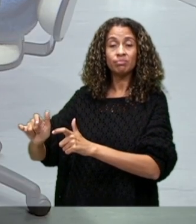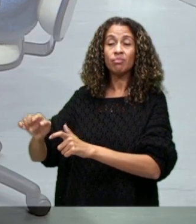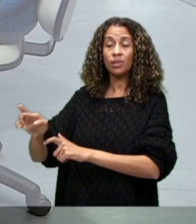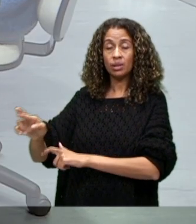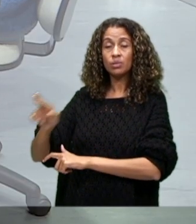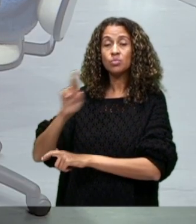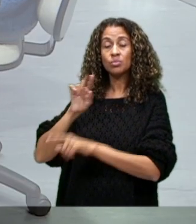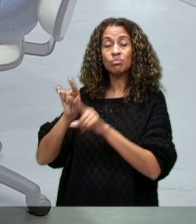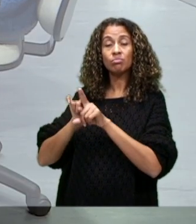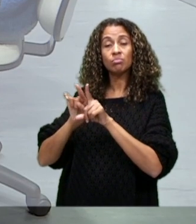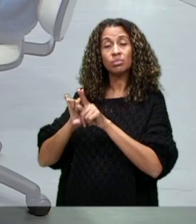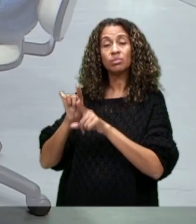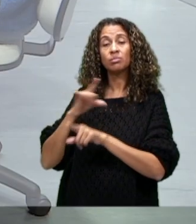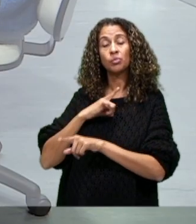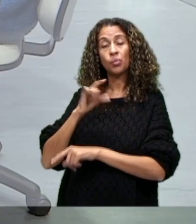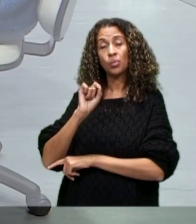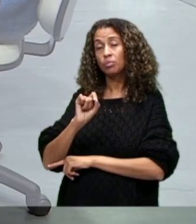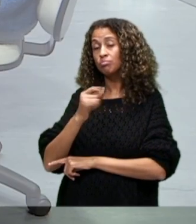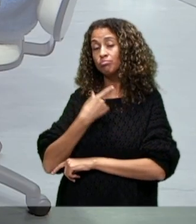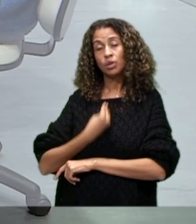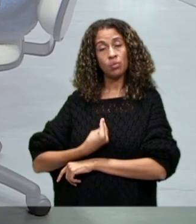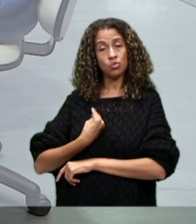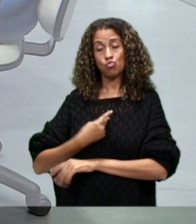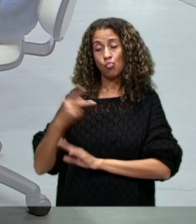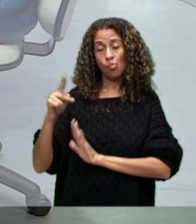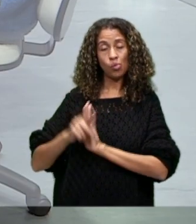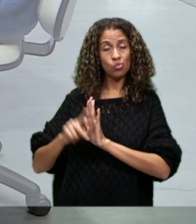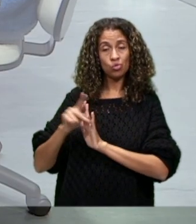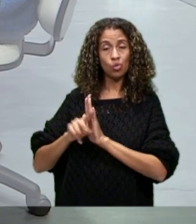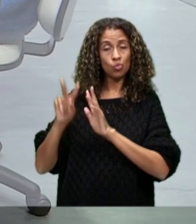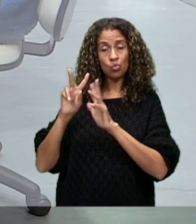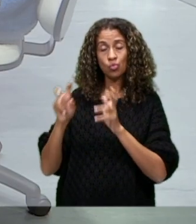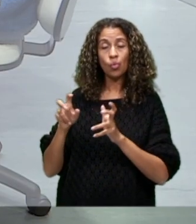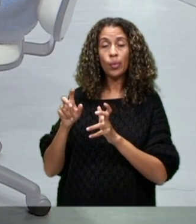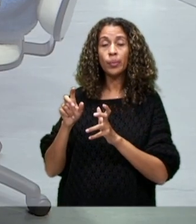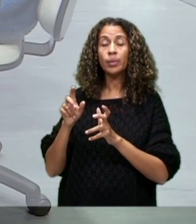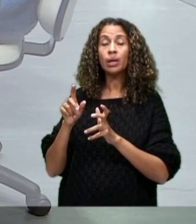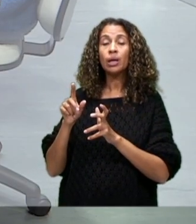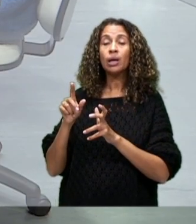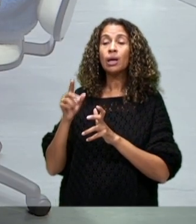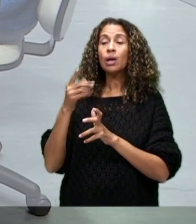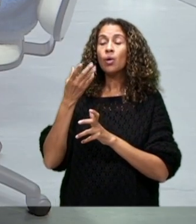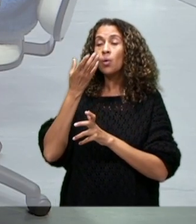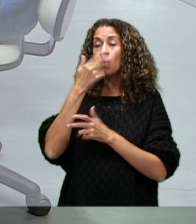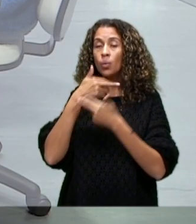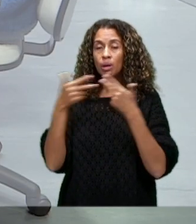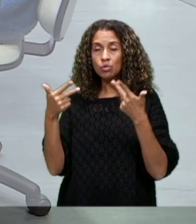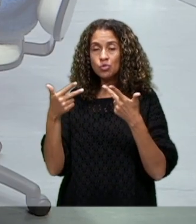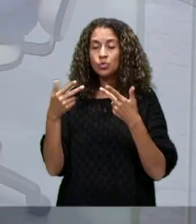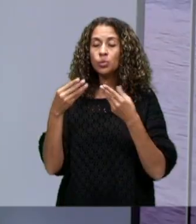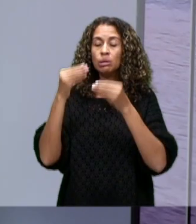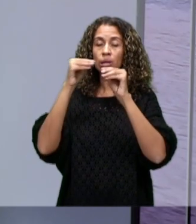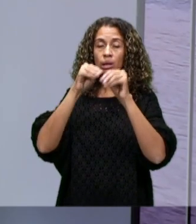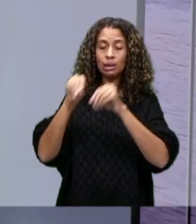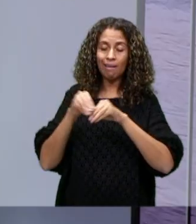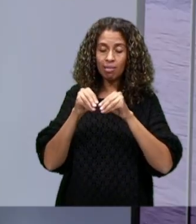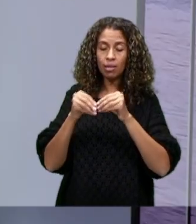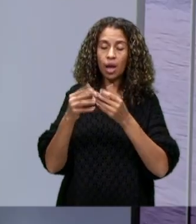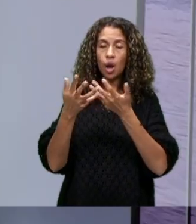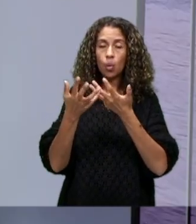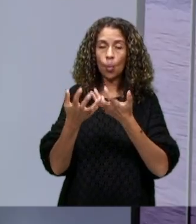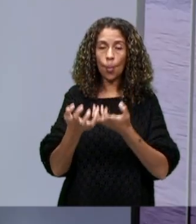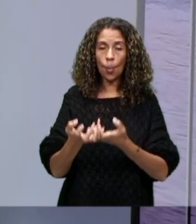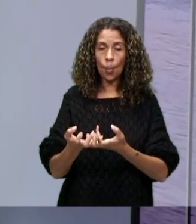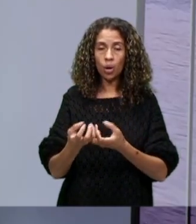resposta a gente entende que a gente não tem nenhum projeto hoje de compostagem, que metade do resíduo sólido urbano